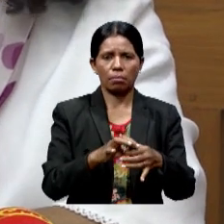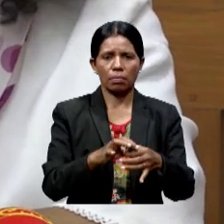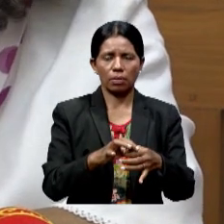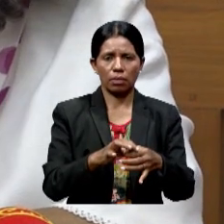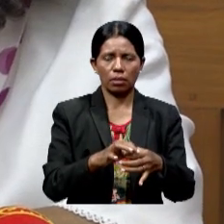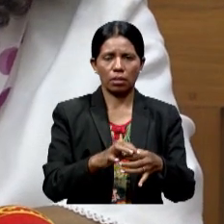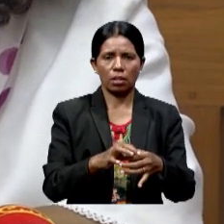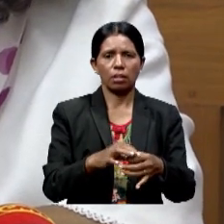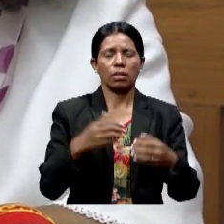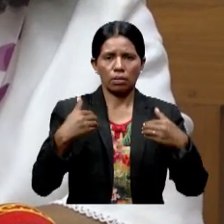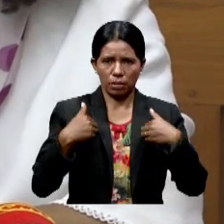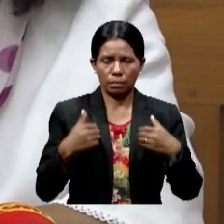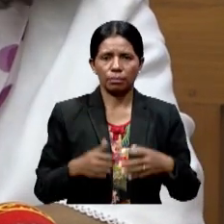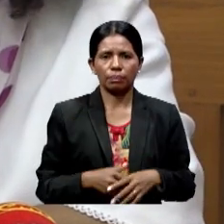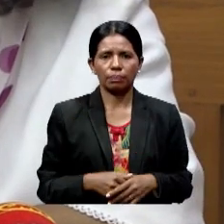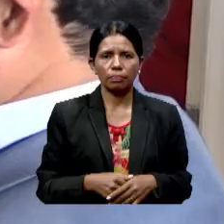ato acontece.